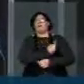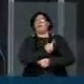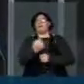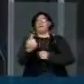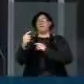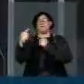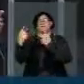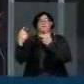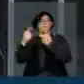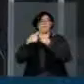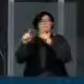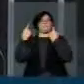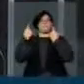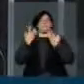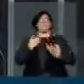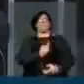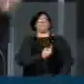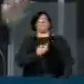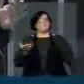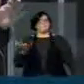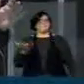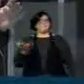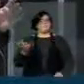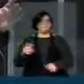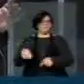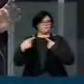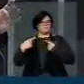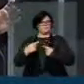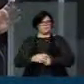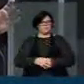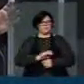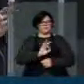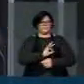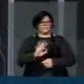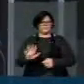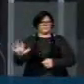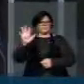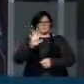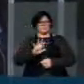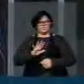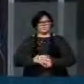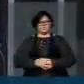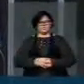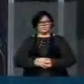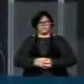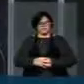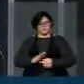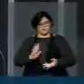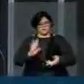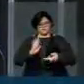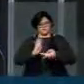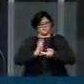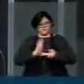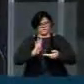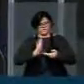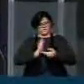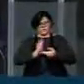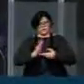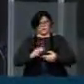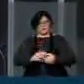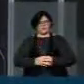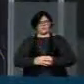serena, respeitadora dos direitos humanos, das polícias em geral. Aqui é a casa do